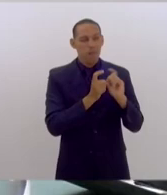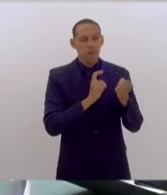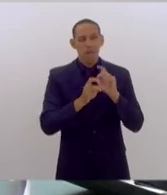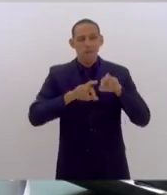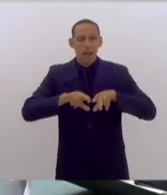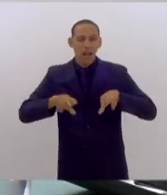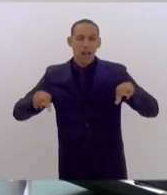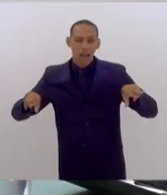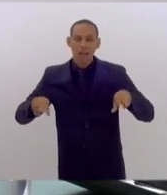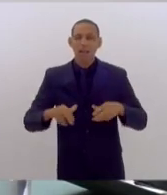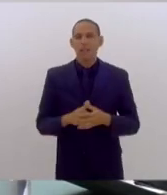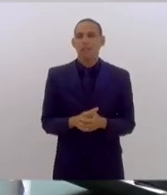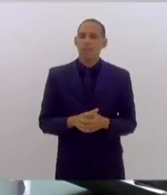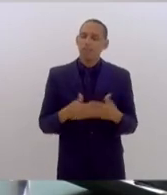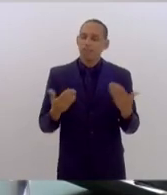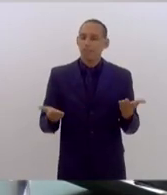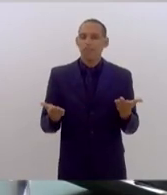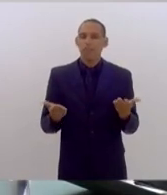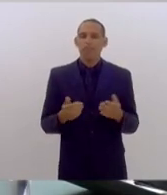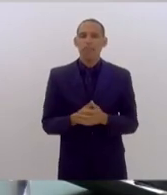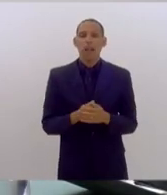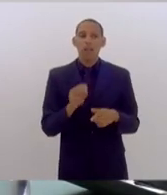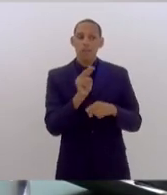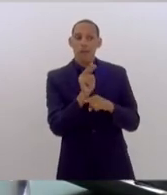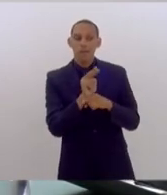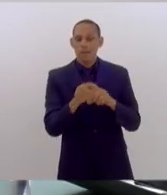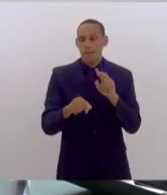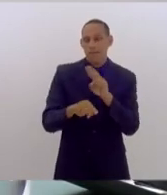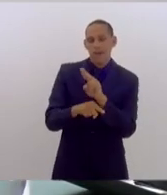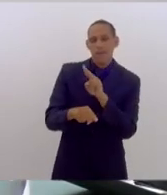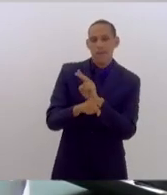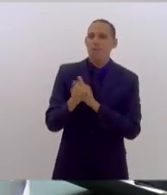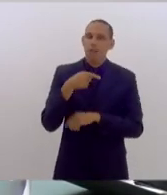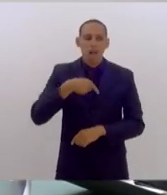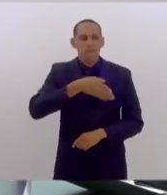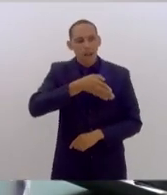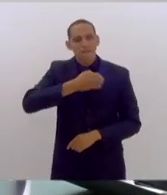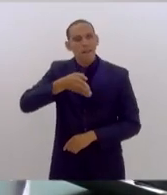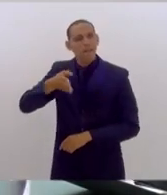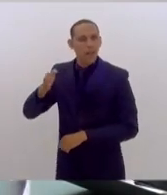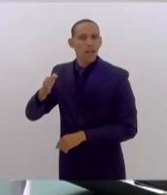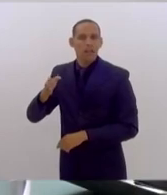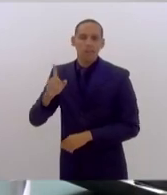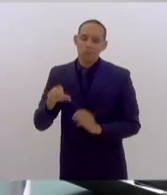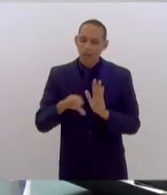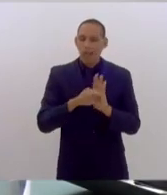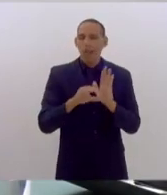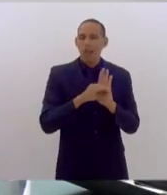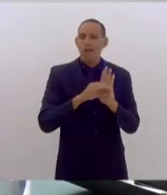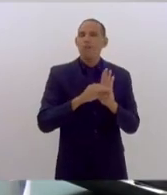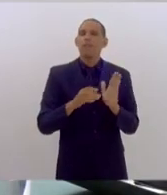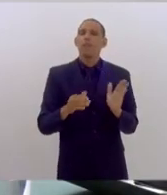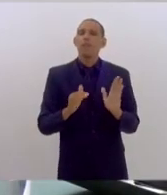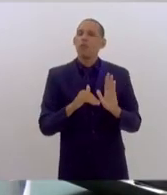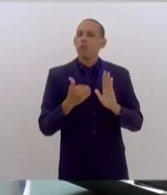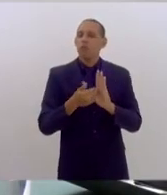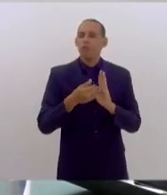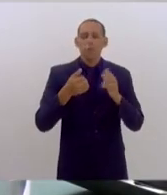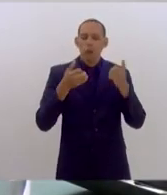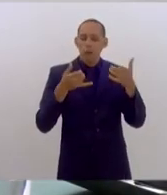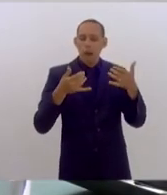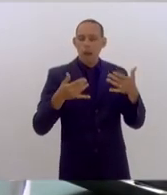realizadas as ativas enfim o as vistorias de trabalho de campo que nós realizamos Então fiquei sem um capítulo que faz uma descrição